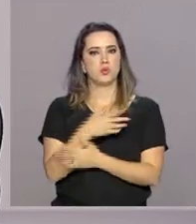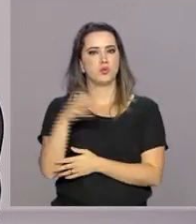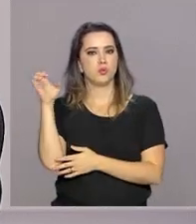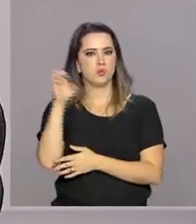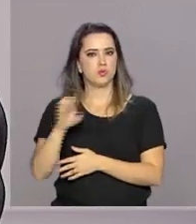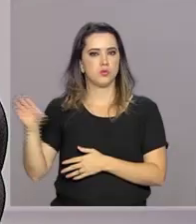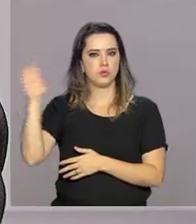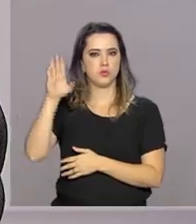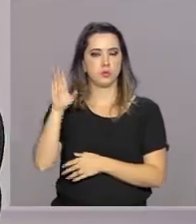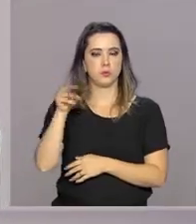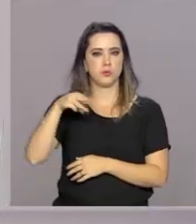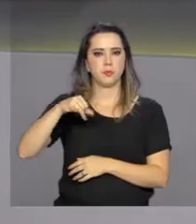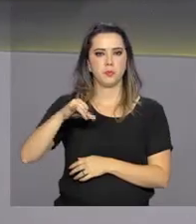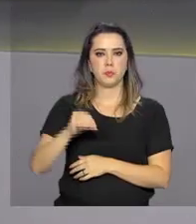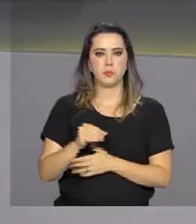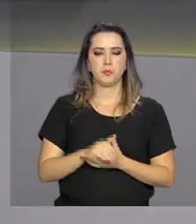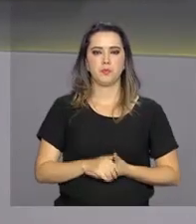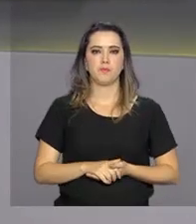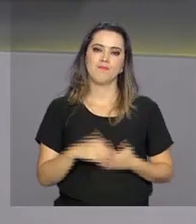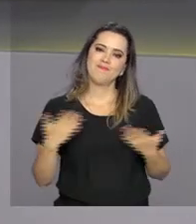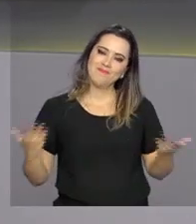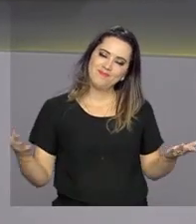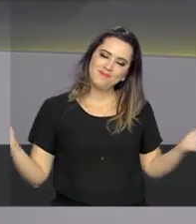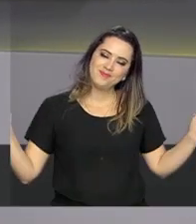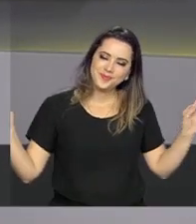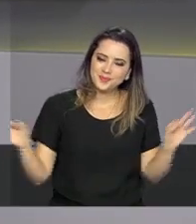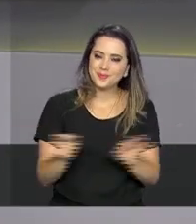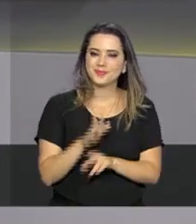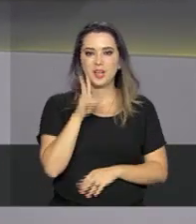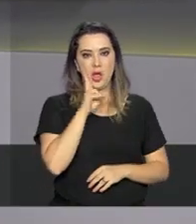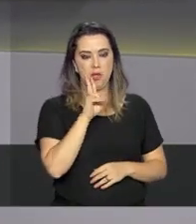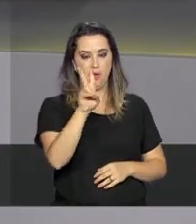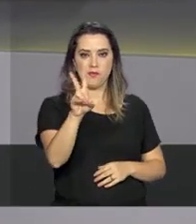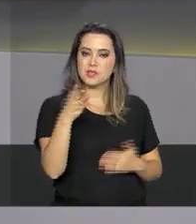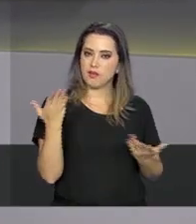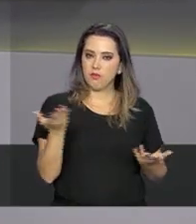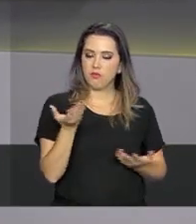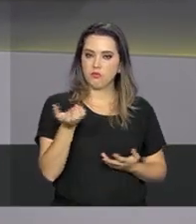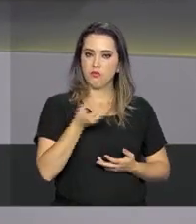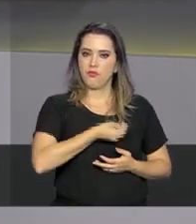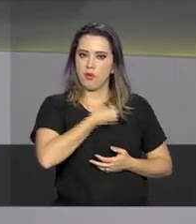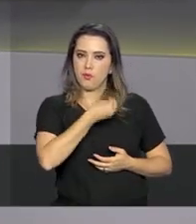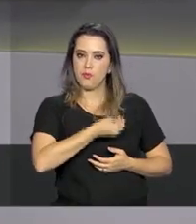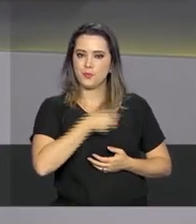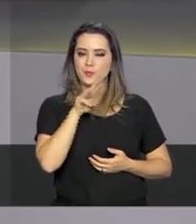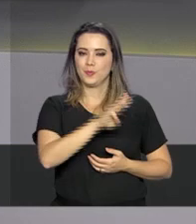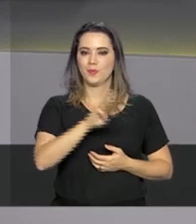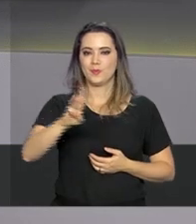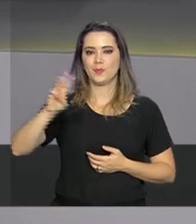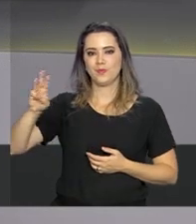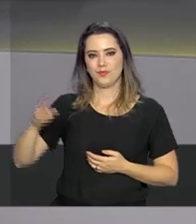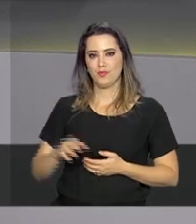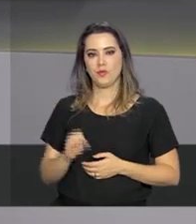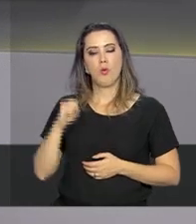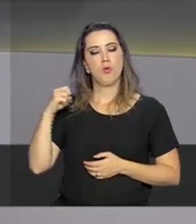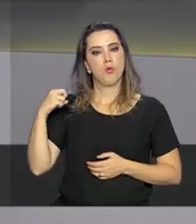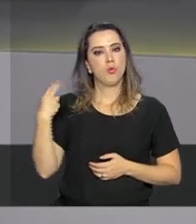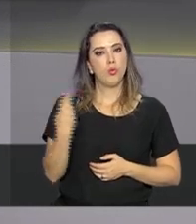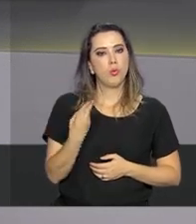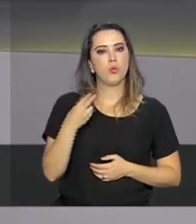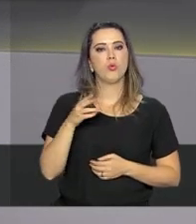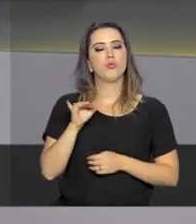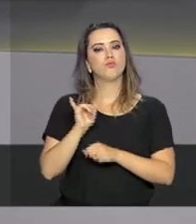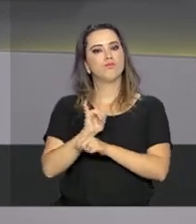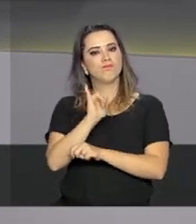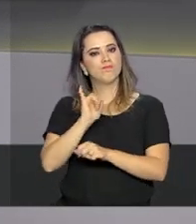europa em maio bom nós ficamos por aqui você acompanhar a programação ao vivo pelo site da npr na internet e todas